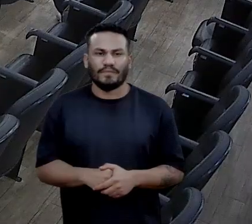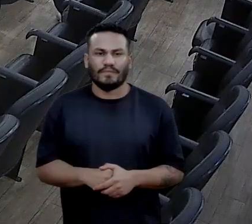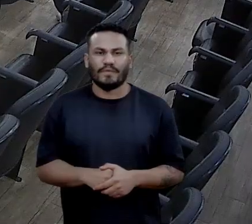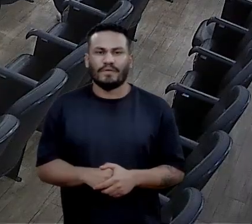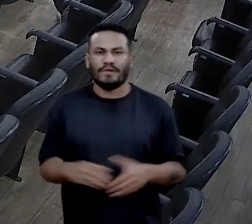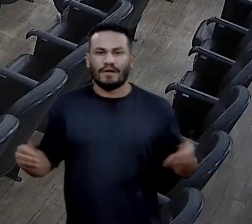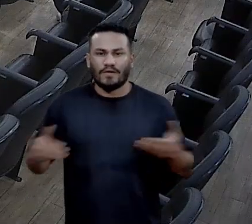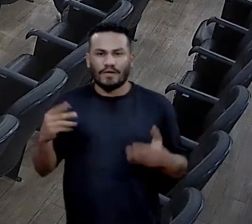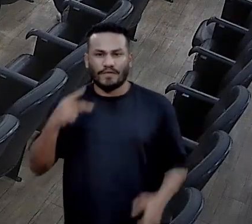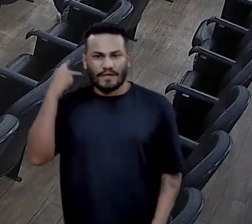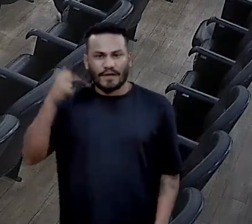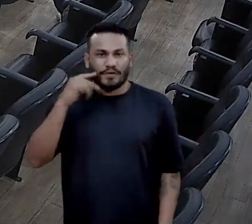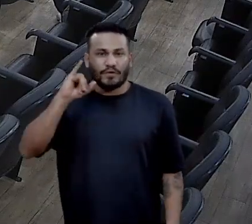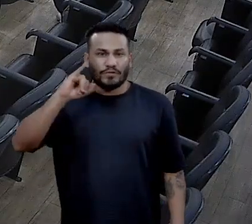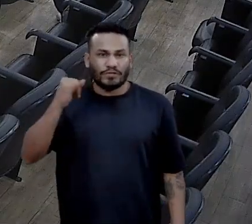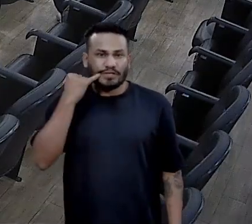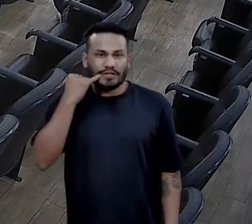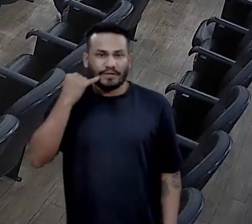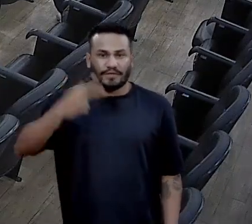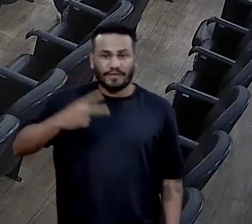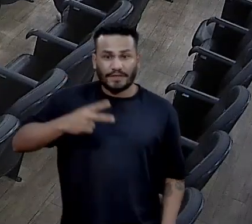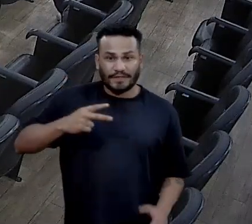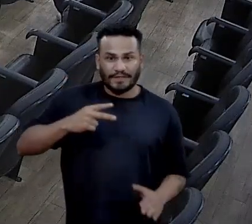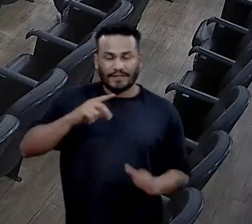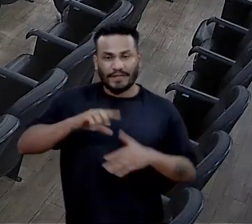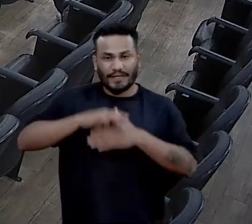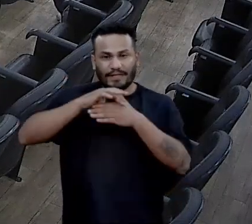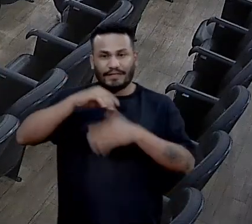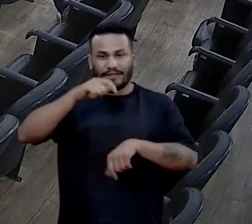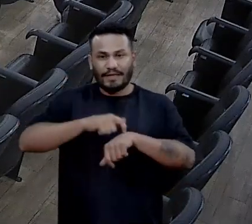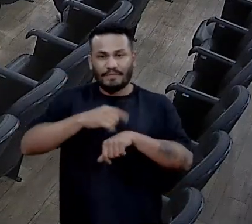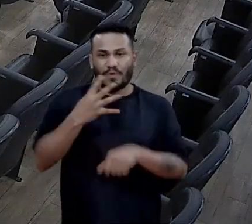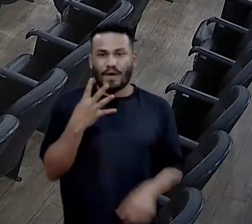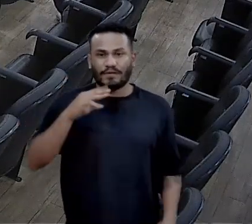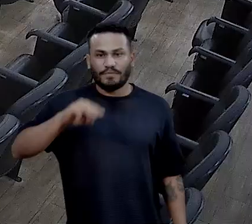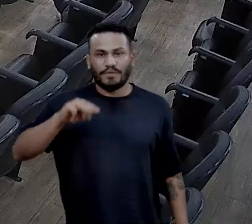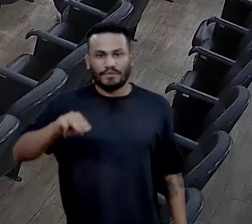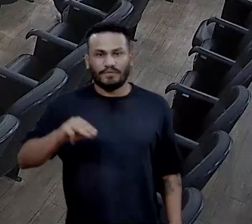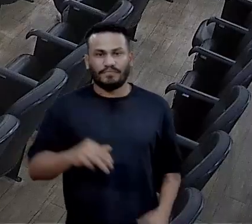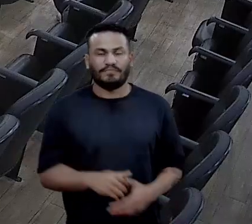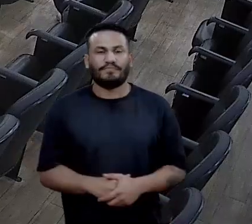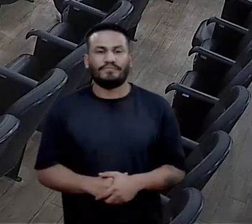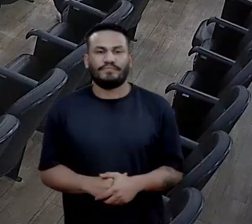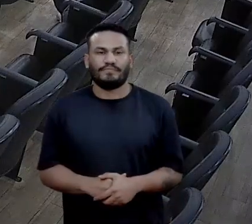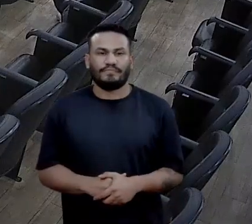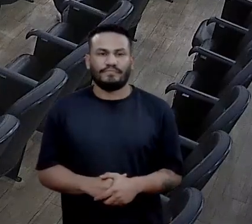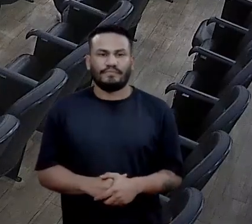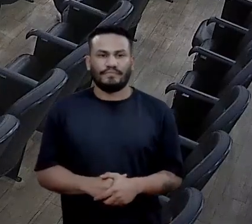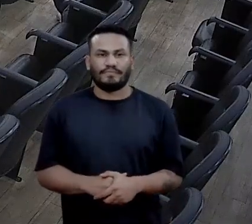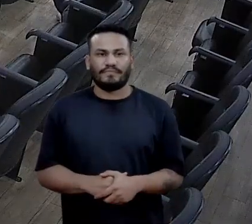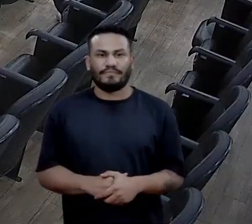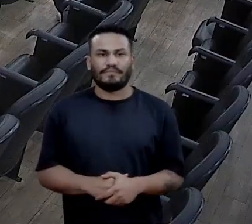Com a palavra, vereador Jean Volpato, vice-líder do PT, pelo tempo de até 4 minutos.